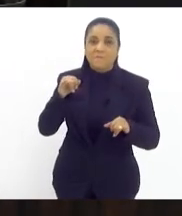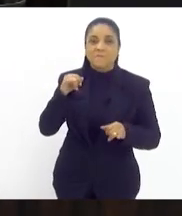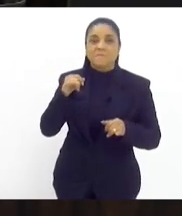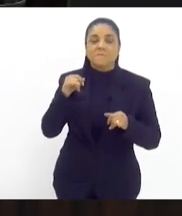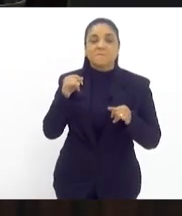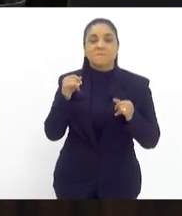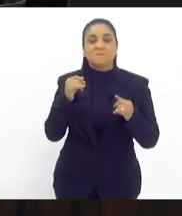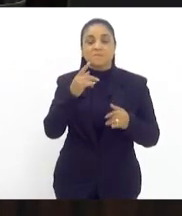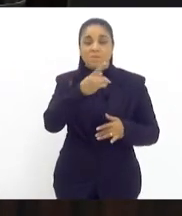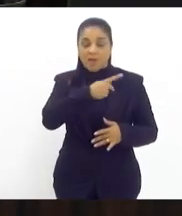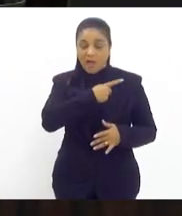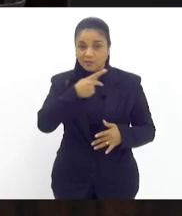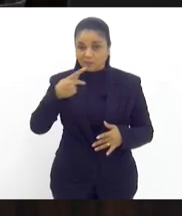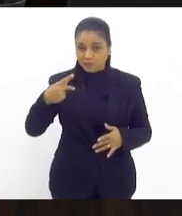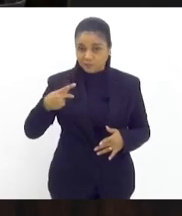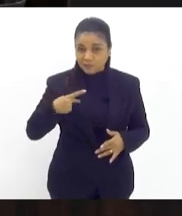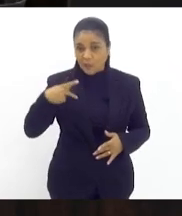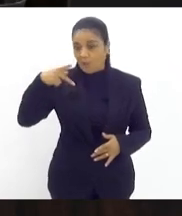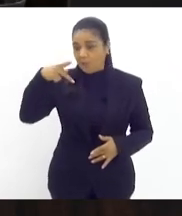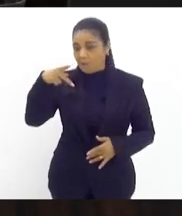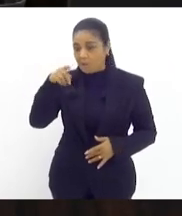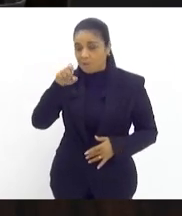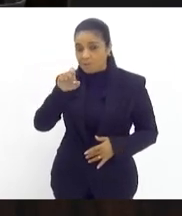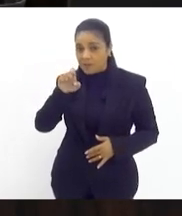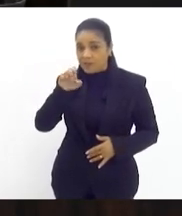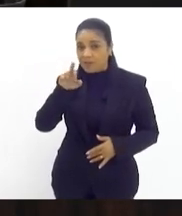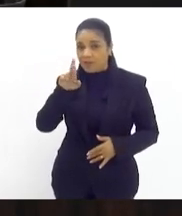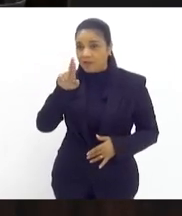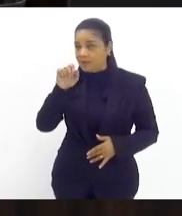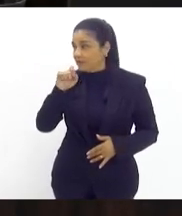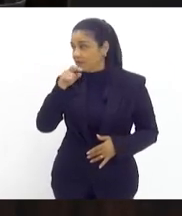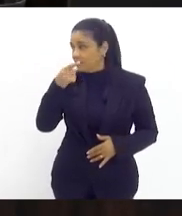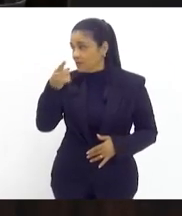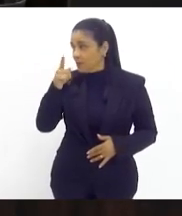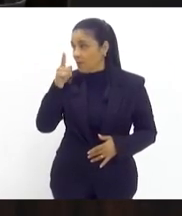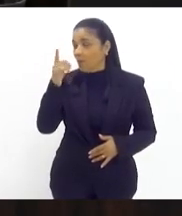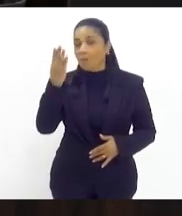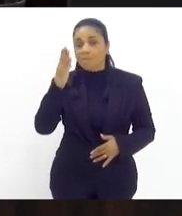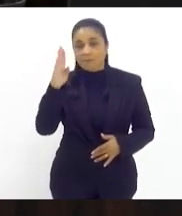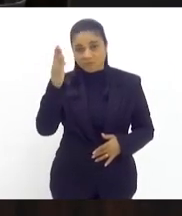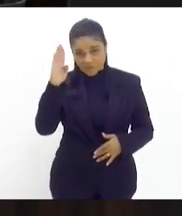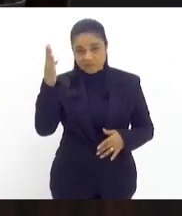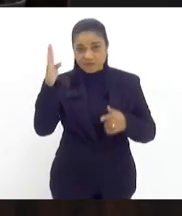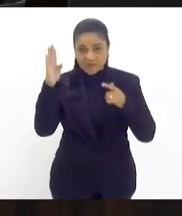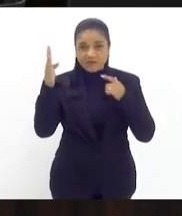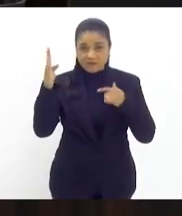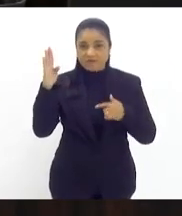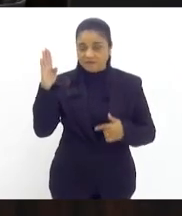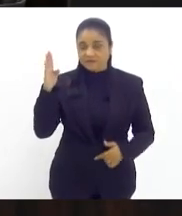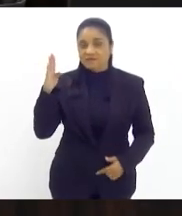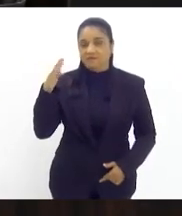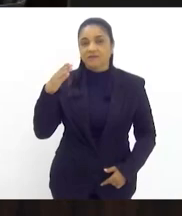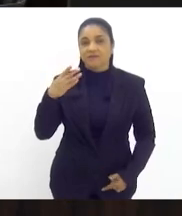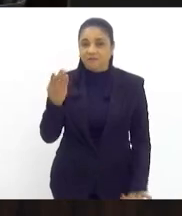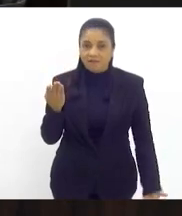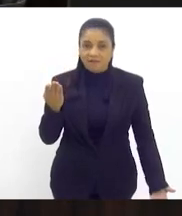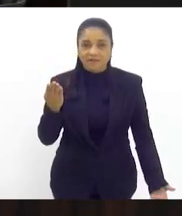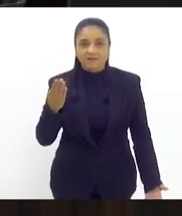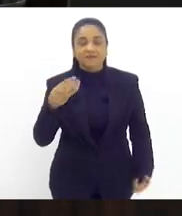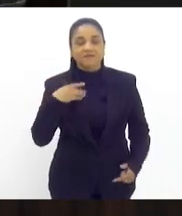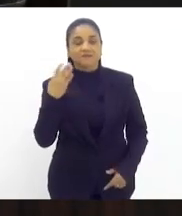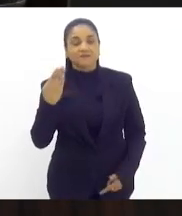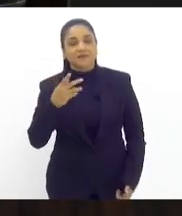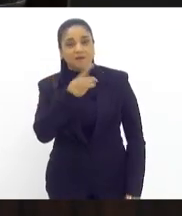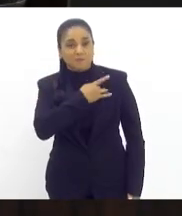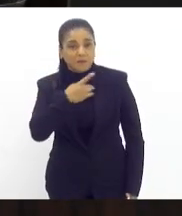comunidade Batista do Rio de Janeiro pastor seja bem-vindo estenda a mão para este lugar mais uma bênção que todos aqui